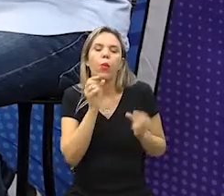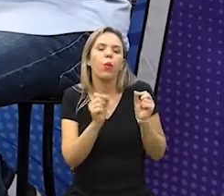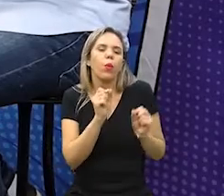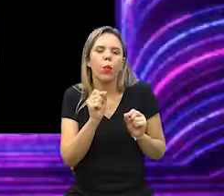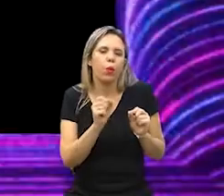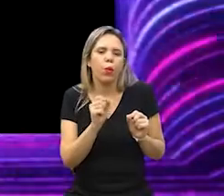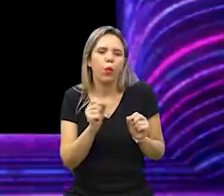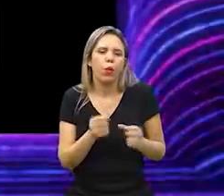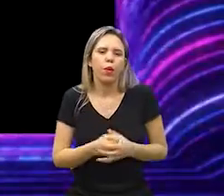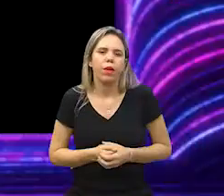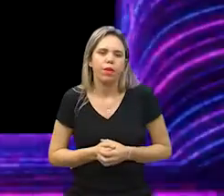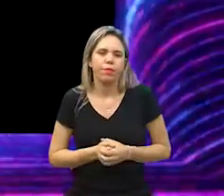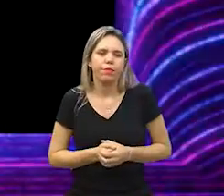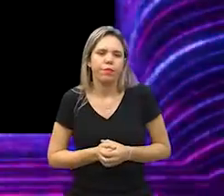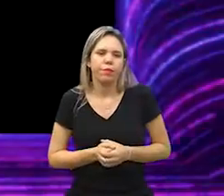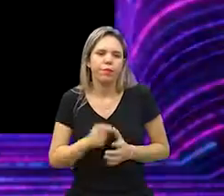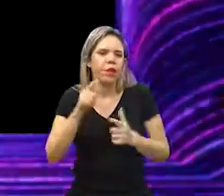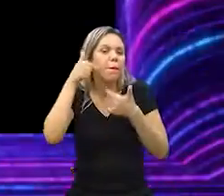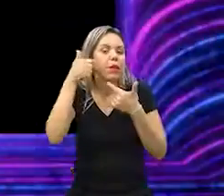nela?